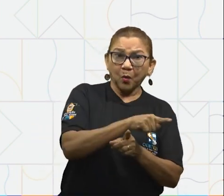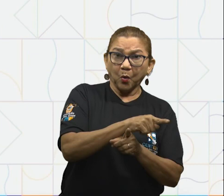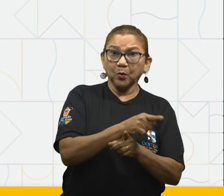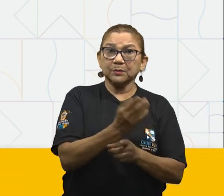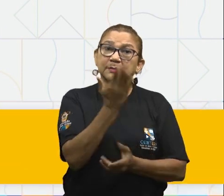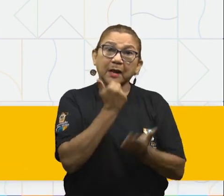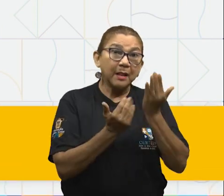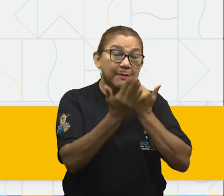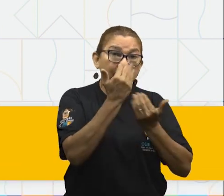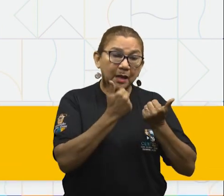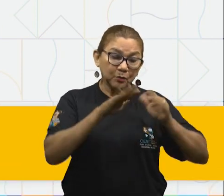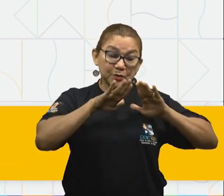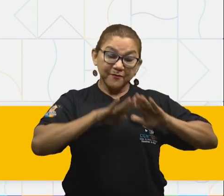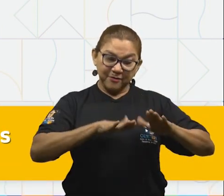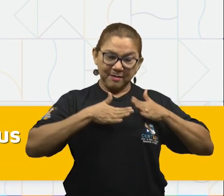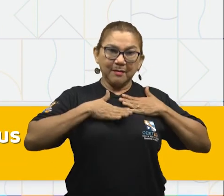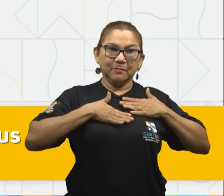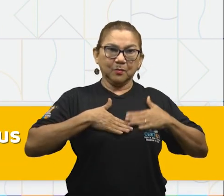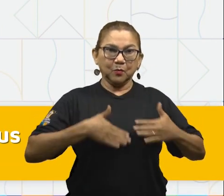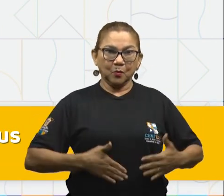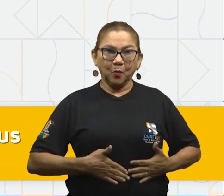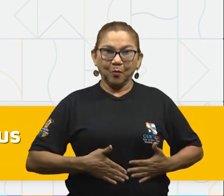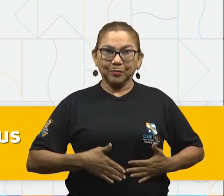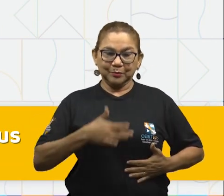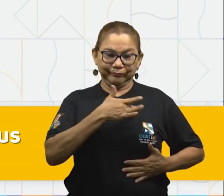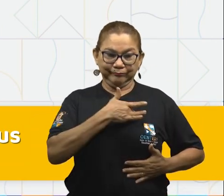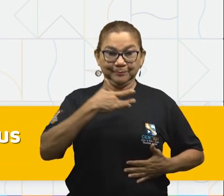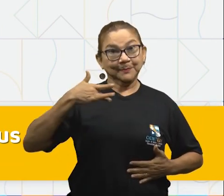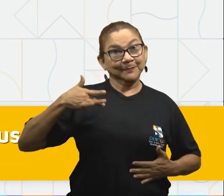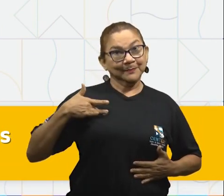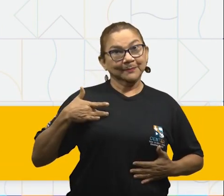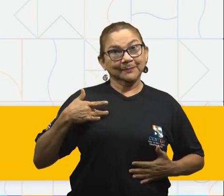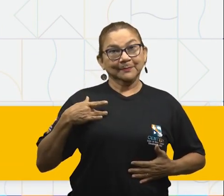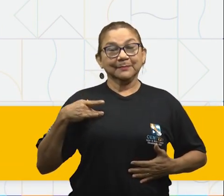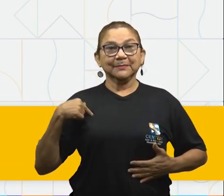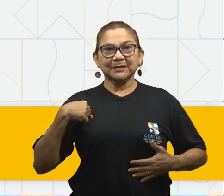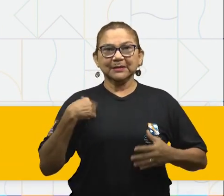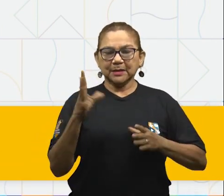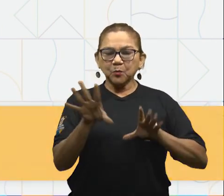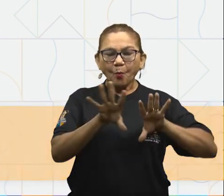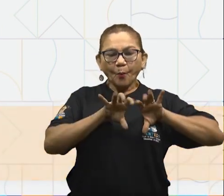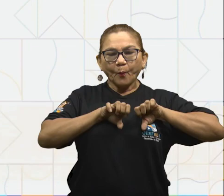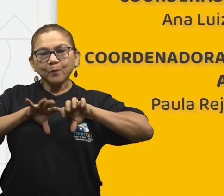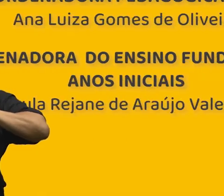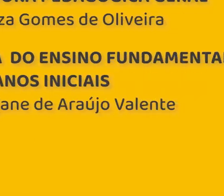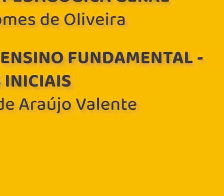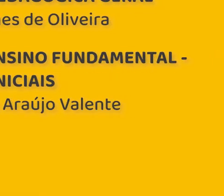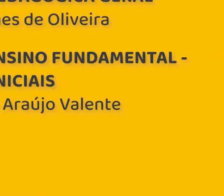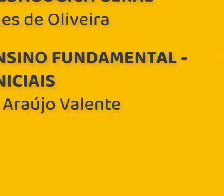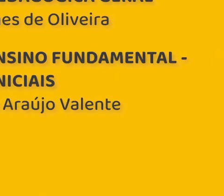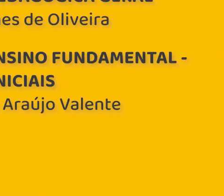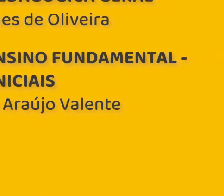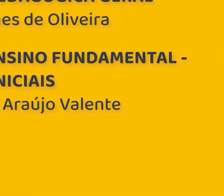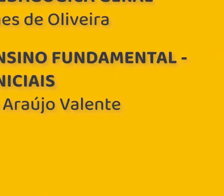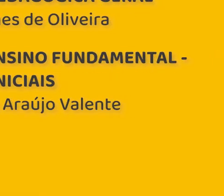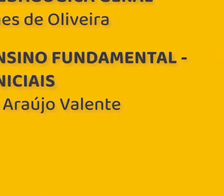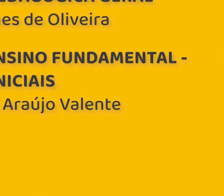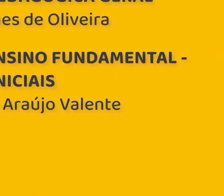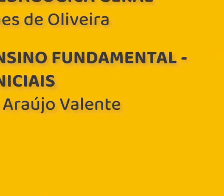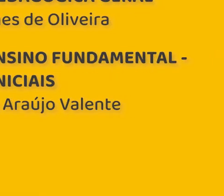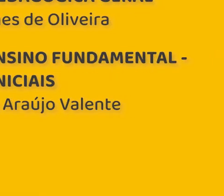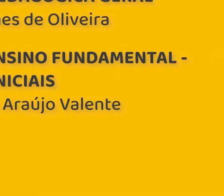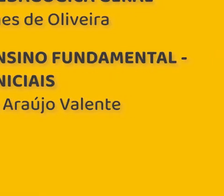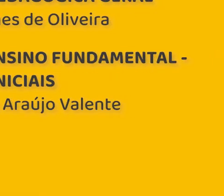da produção de energia das células são liberados no sangue, que são filtrados, resultando na urina, quando são então